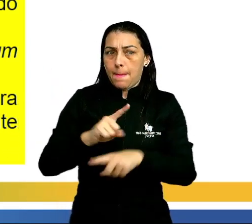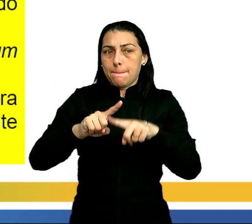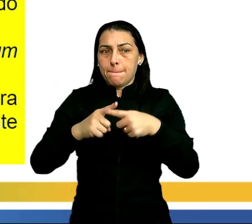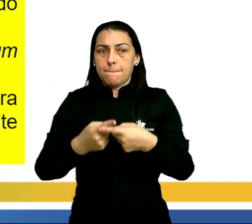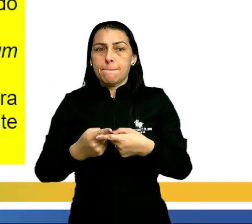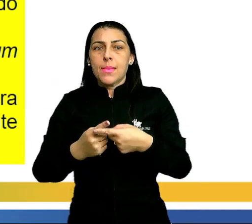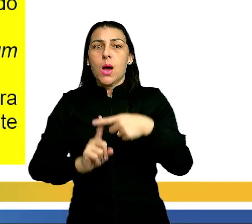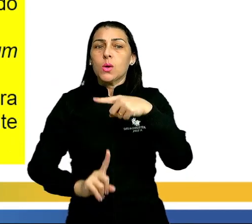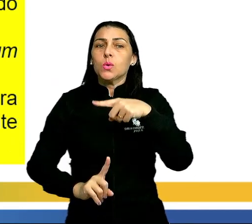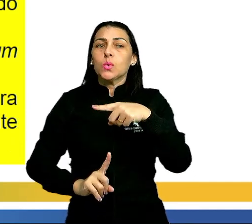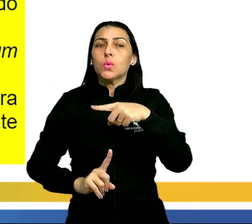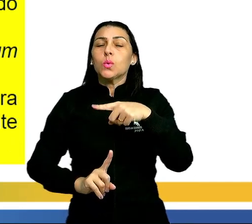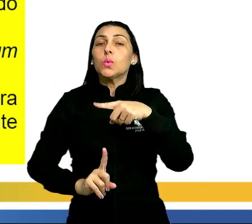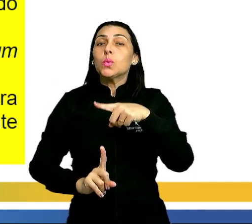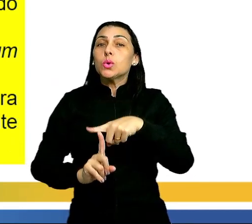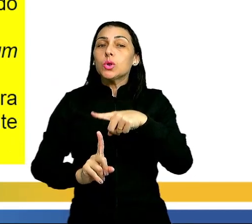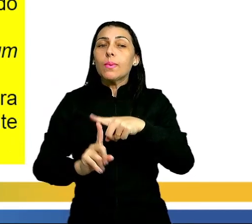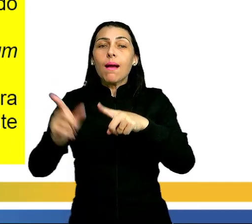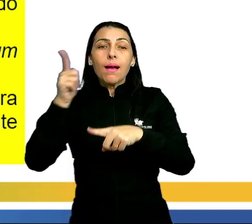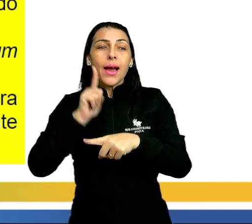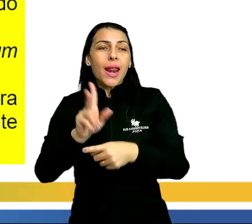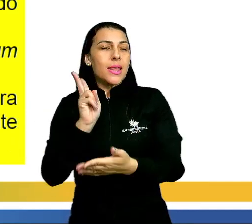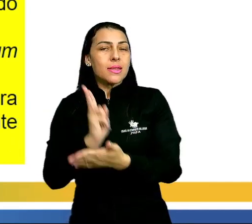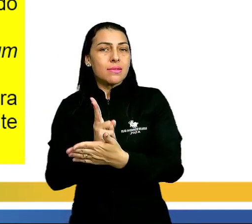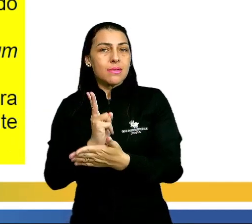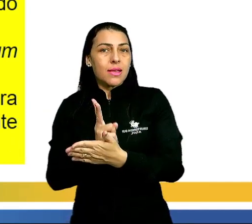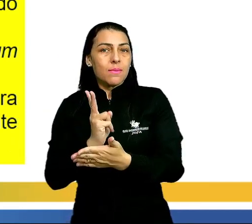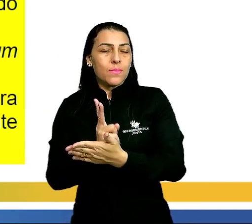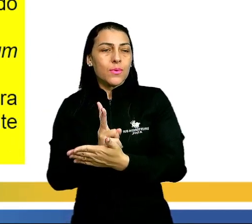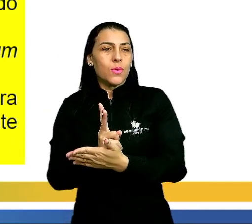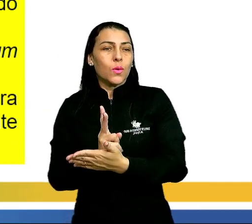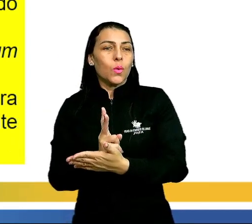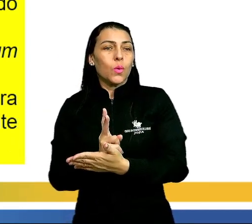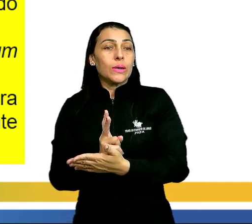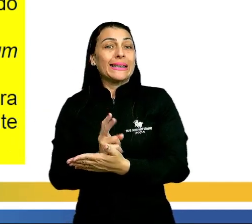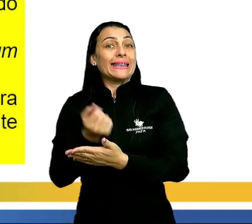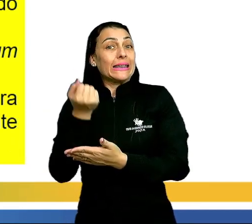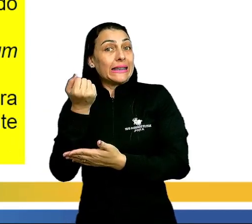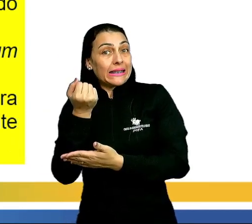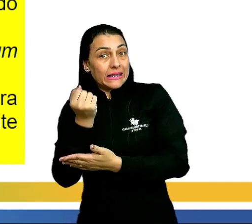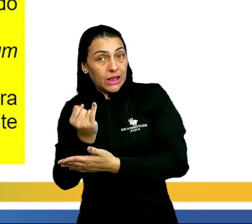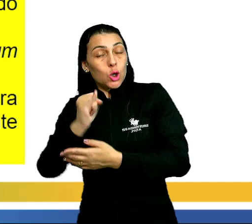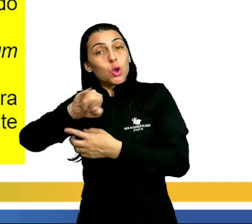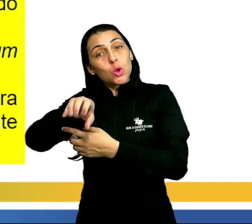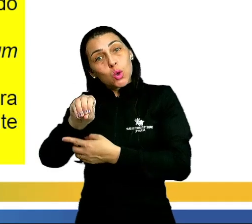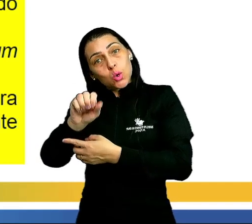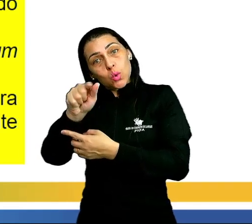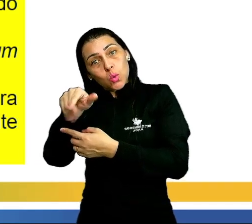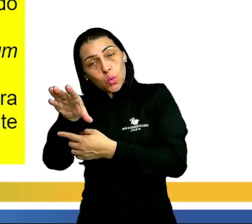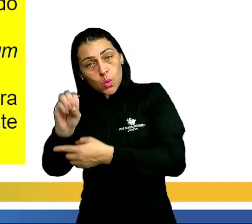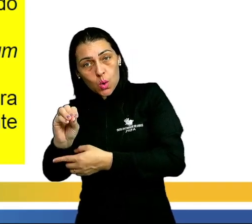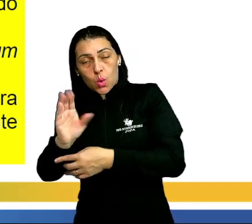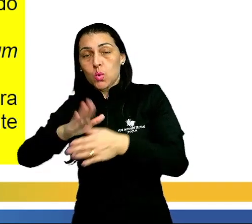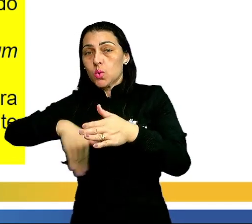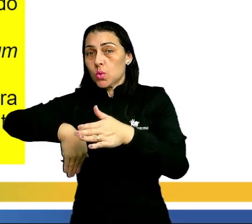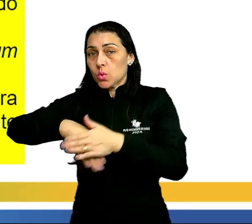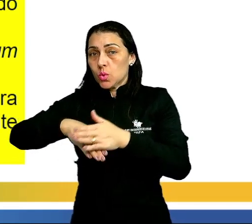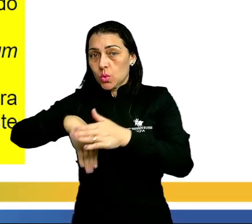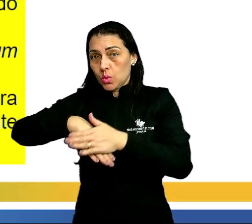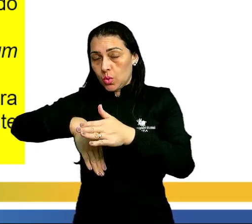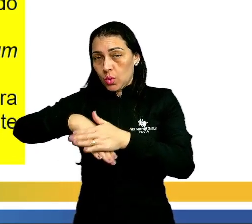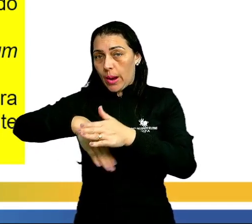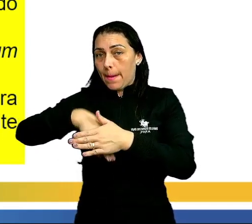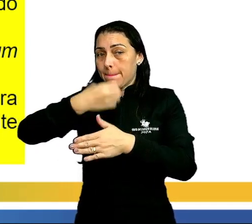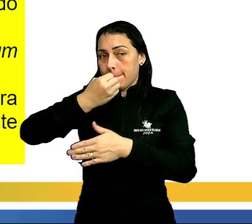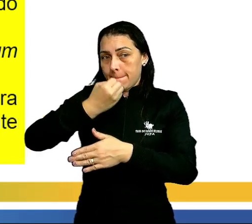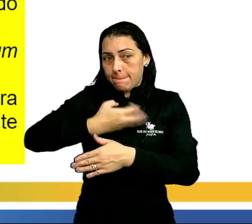futebol. E assim seu time ganhará sempre. Ora, o fato de que João, jogador de